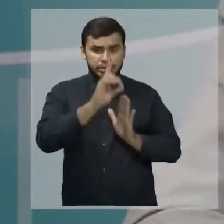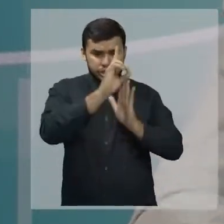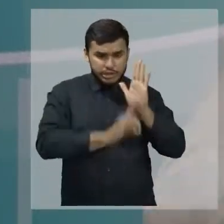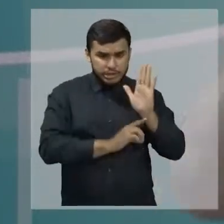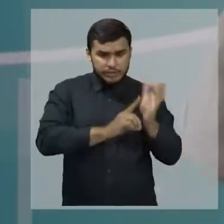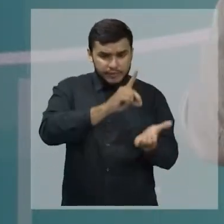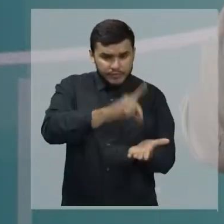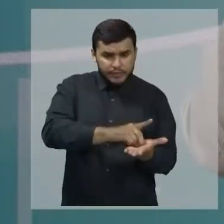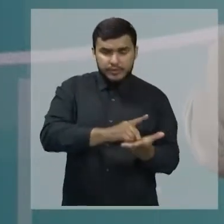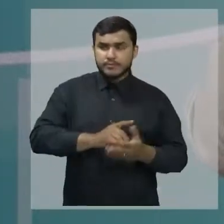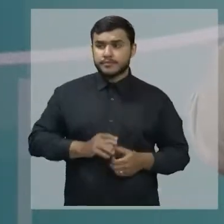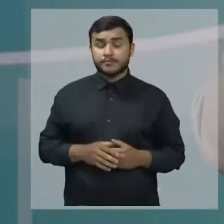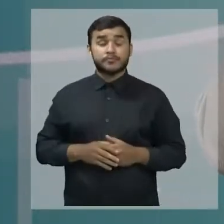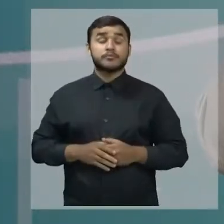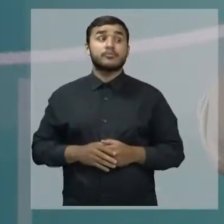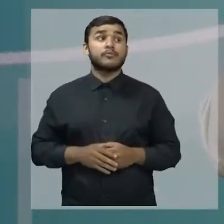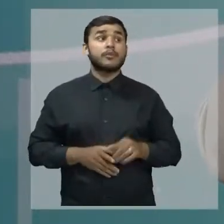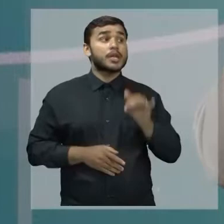ministro Barroso